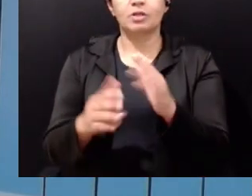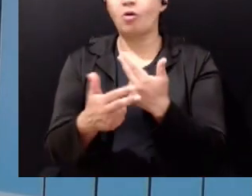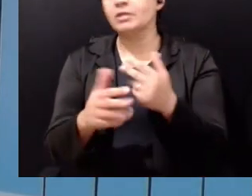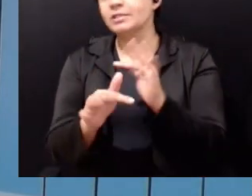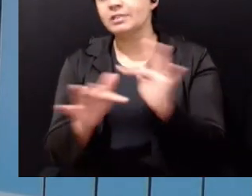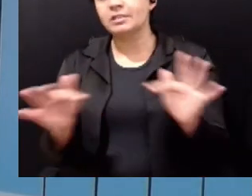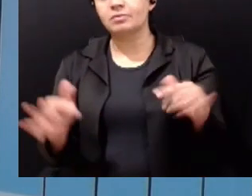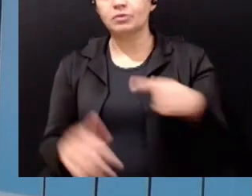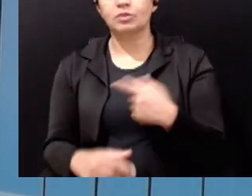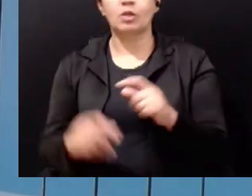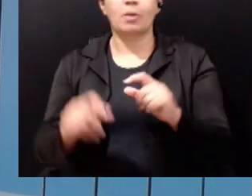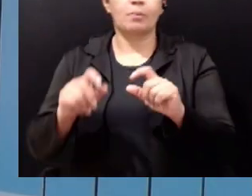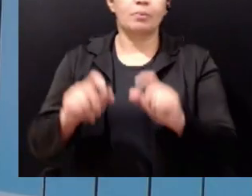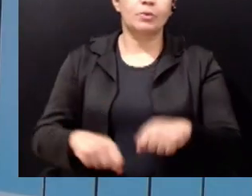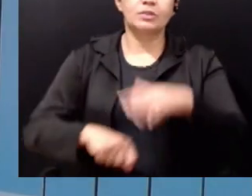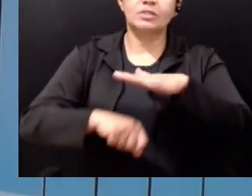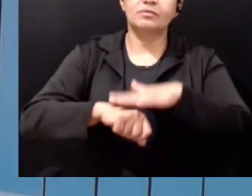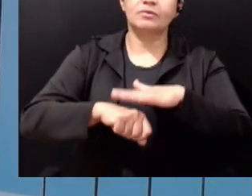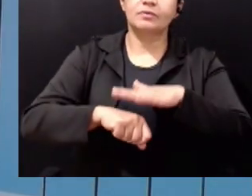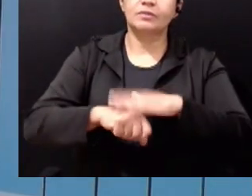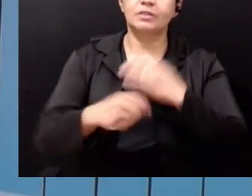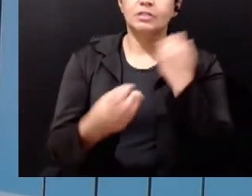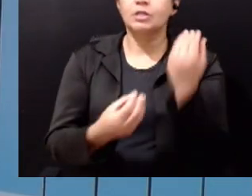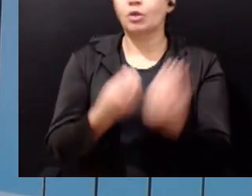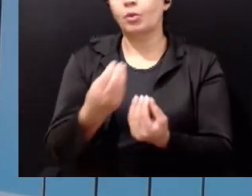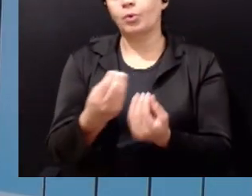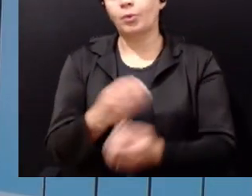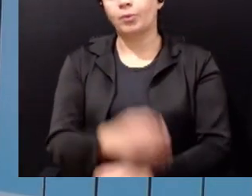pode fazer e como fazer isso?